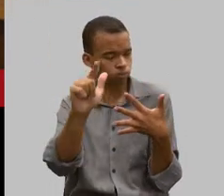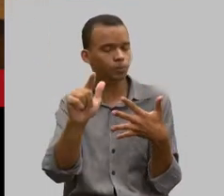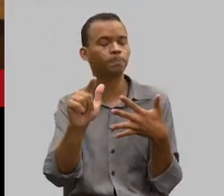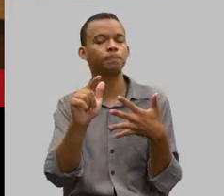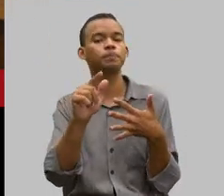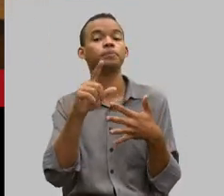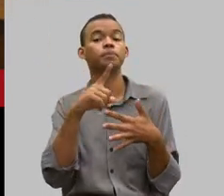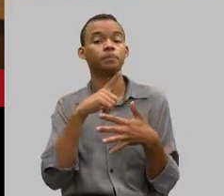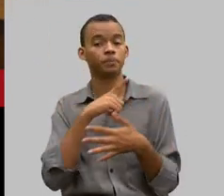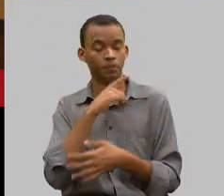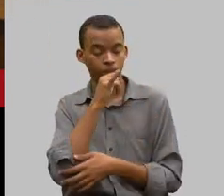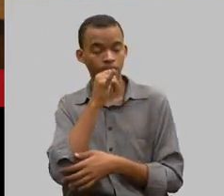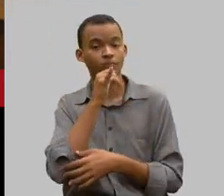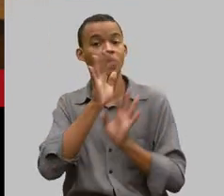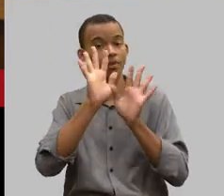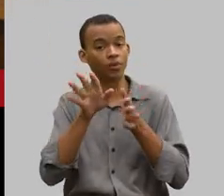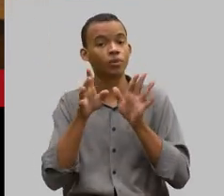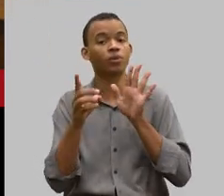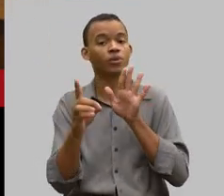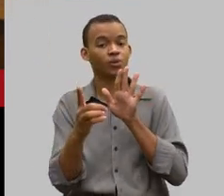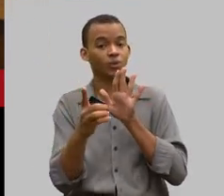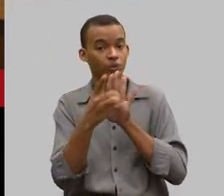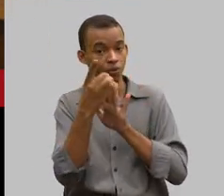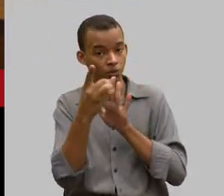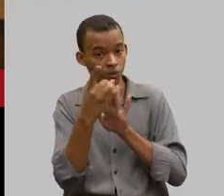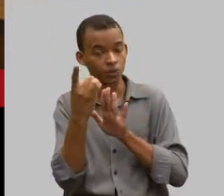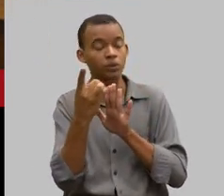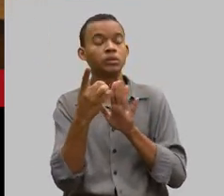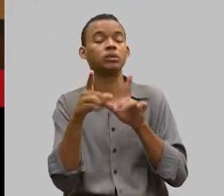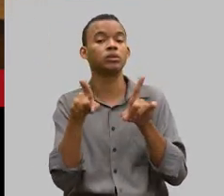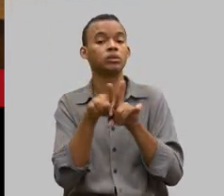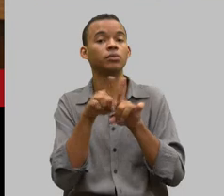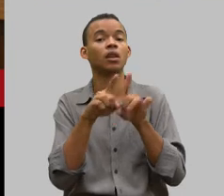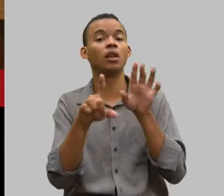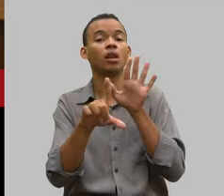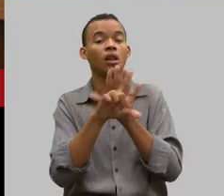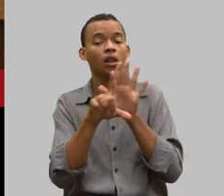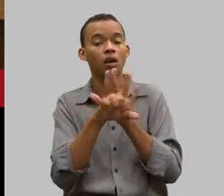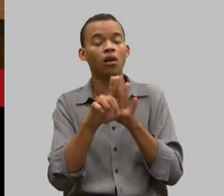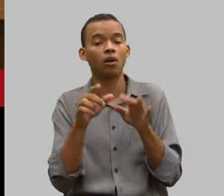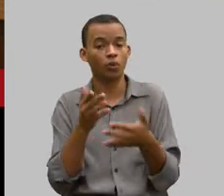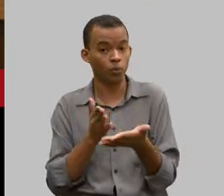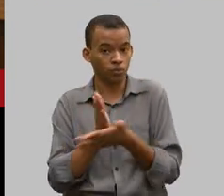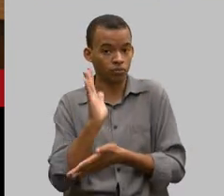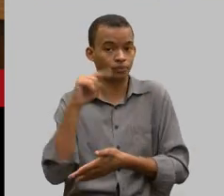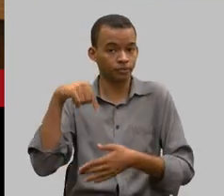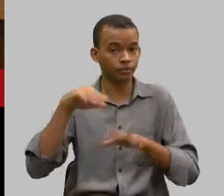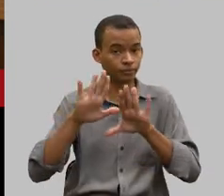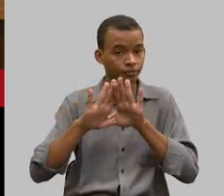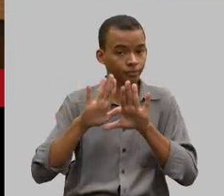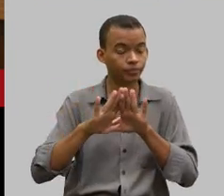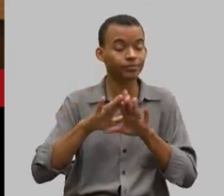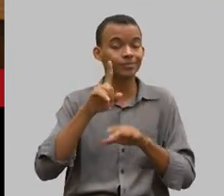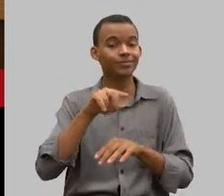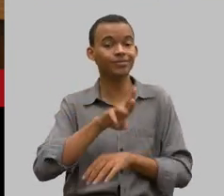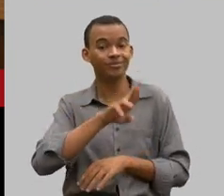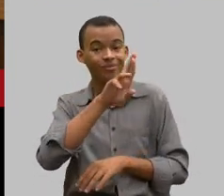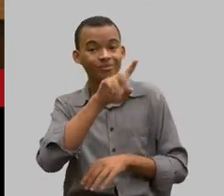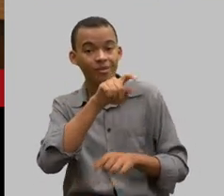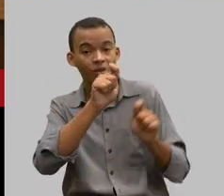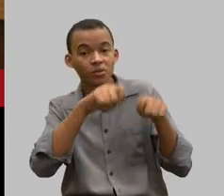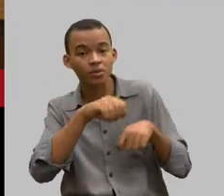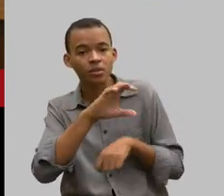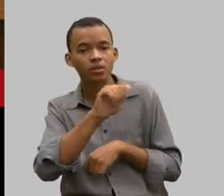decreto tá no decreto e na legislação aprovada por essa casa que é competência da casa civil eh a parte do